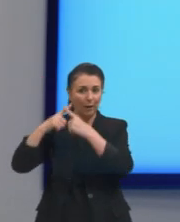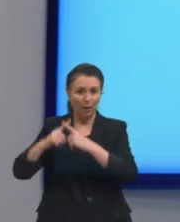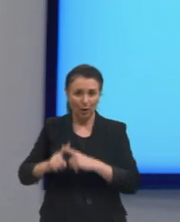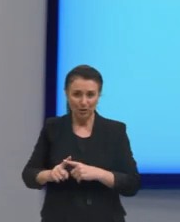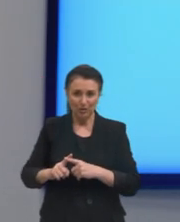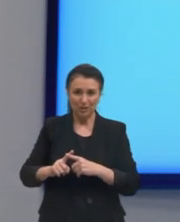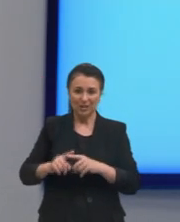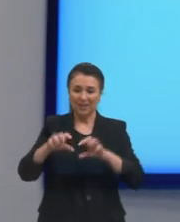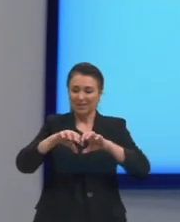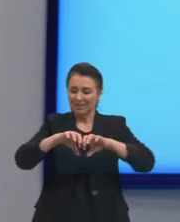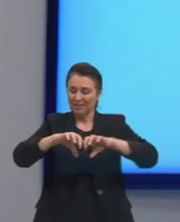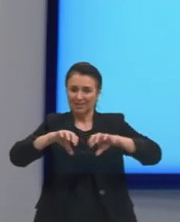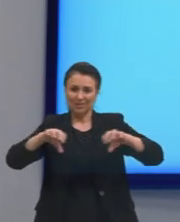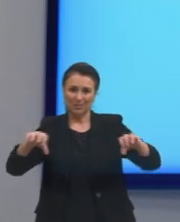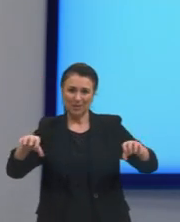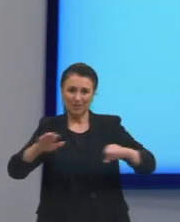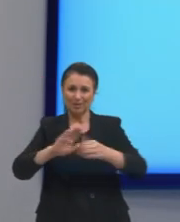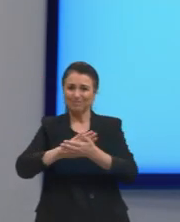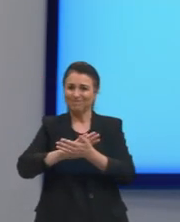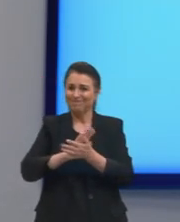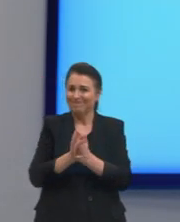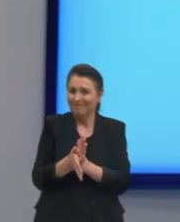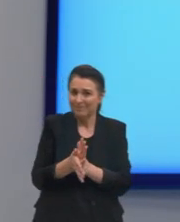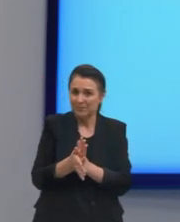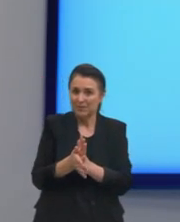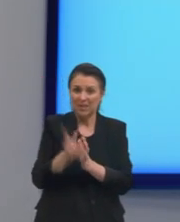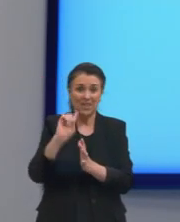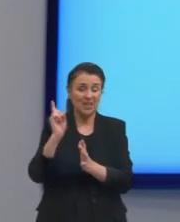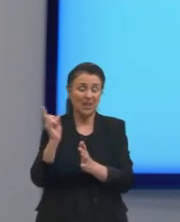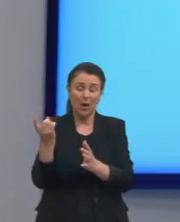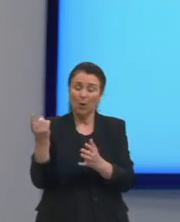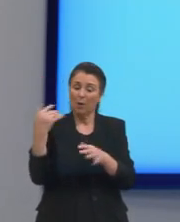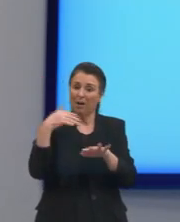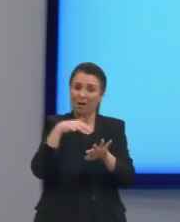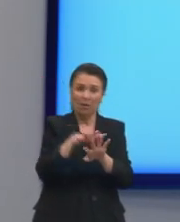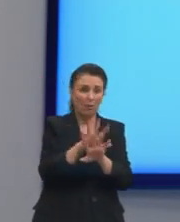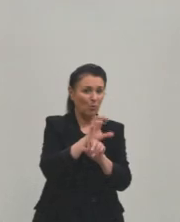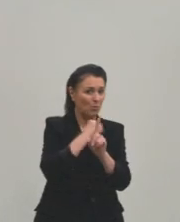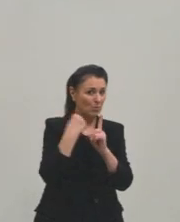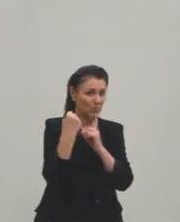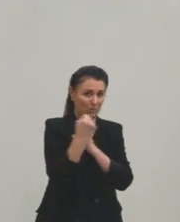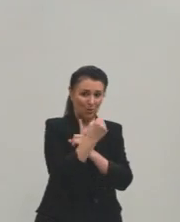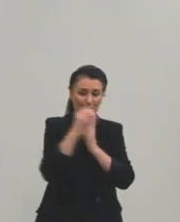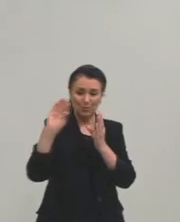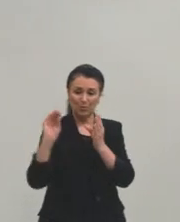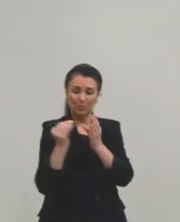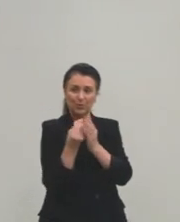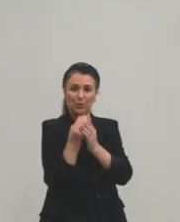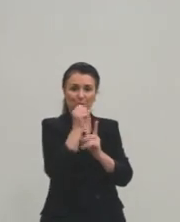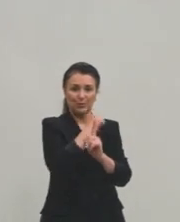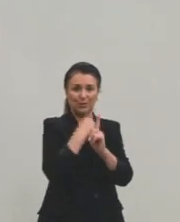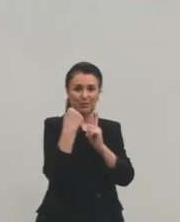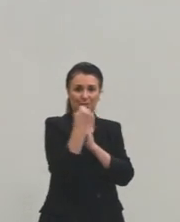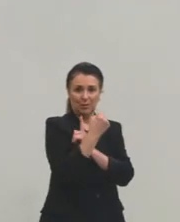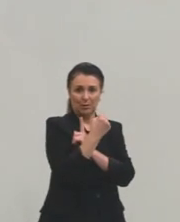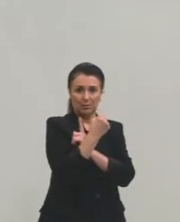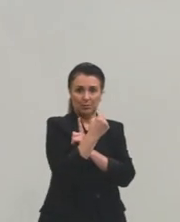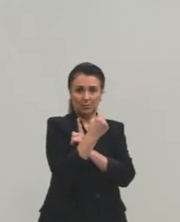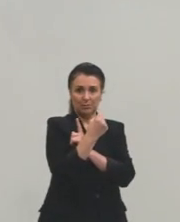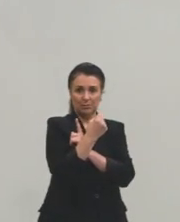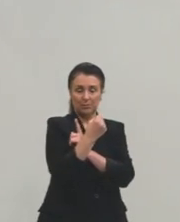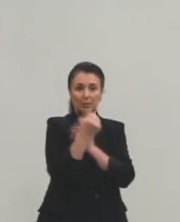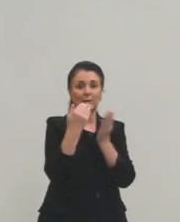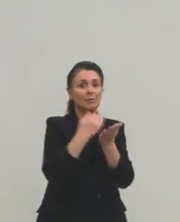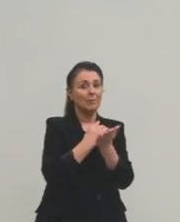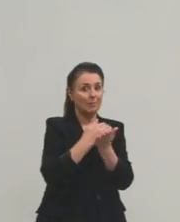discriminação e não a desejada e inclusão social ele já inicia esse texto dando posicionamento